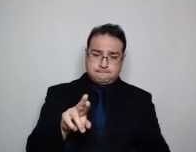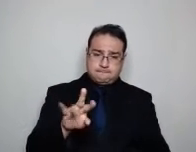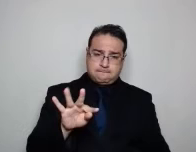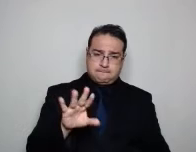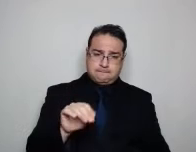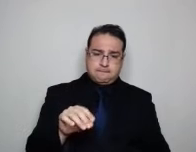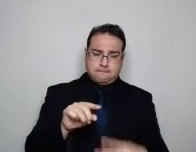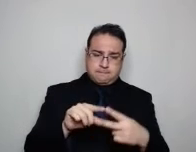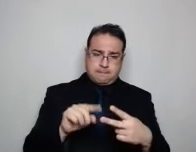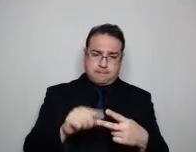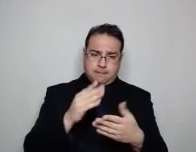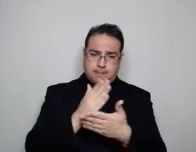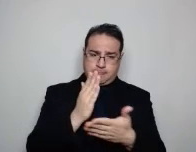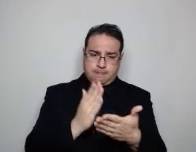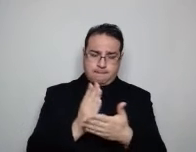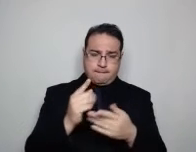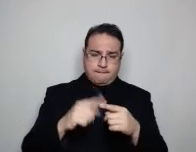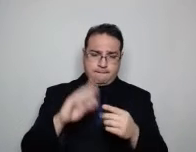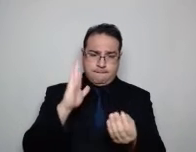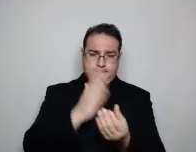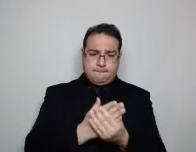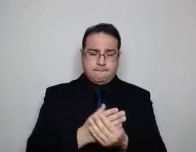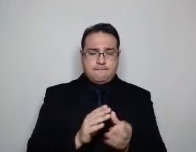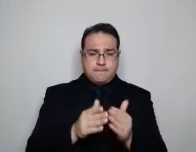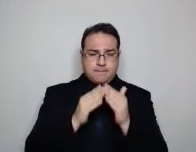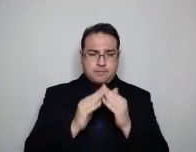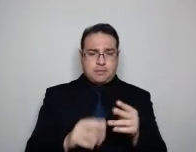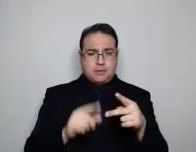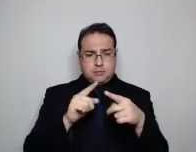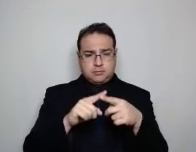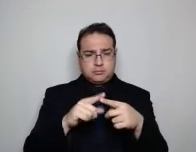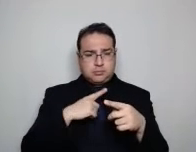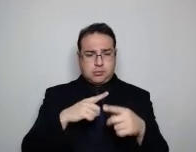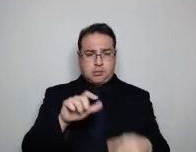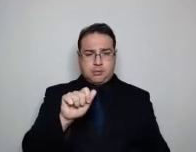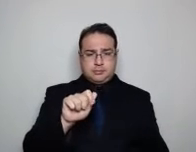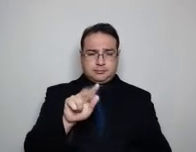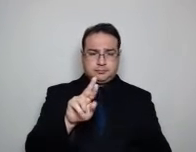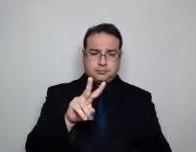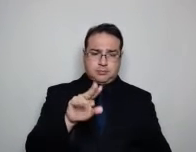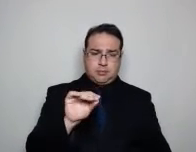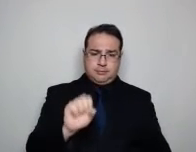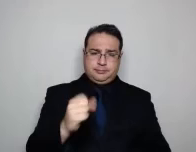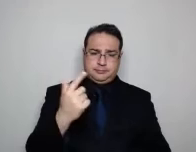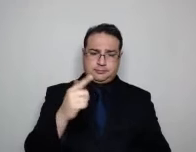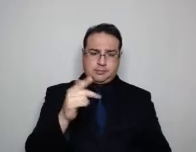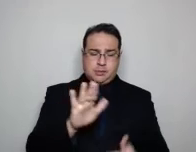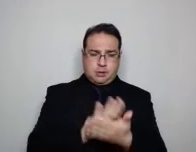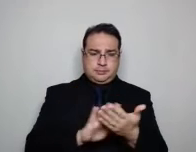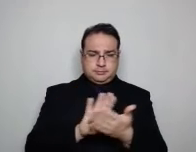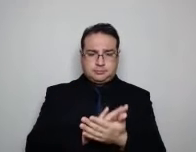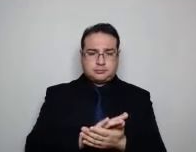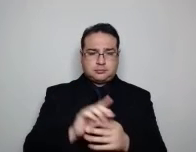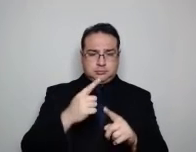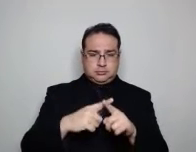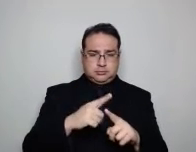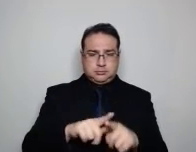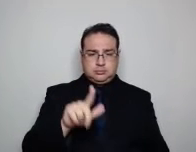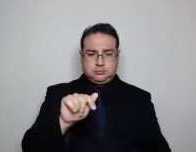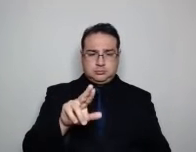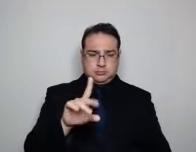Eu gostaria de ressaltar apenas que, em um dos agravos, não existe a impugnação da guarda, porque a guarda foi fixada de forma